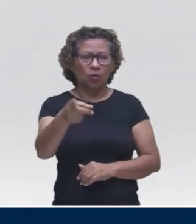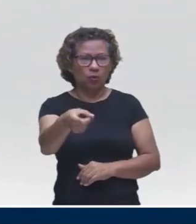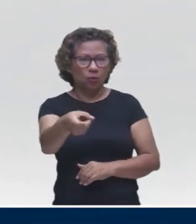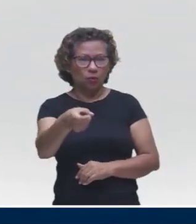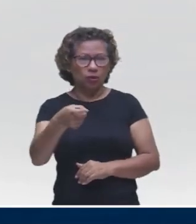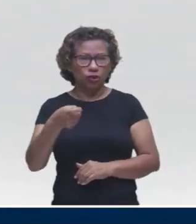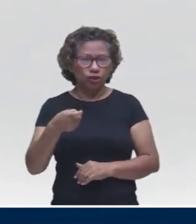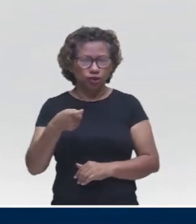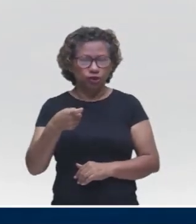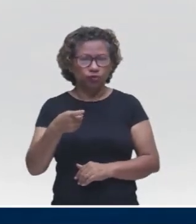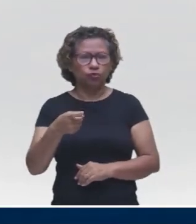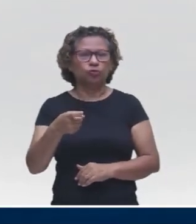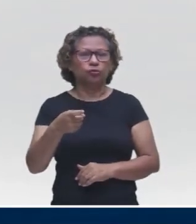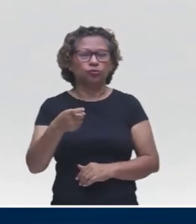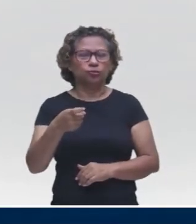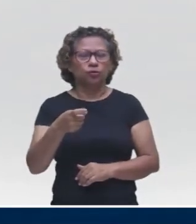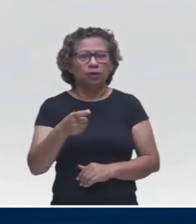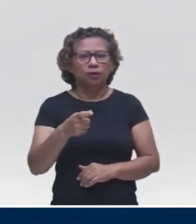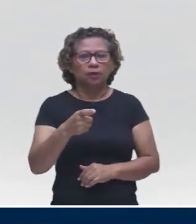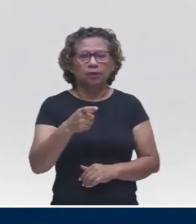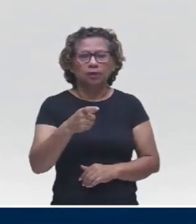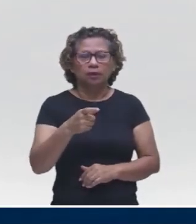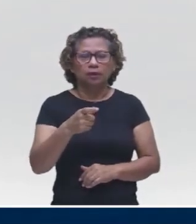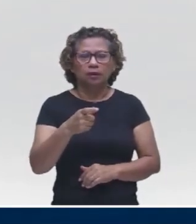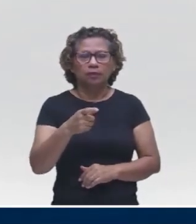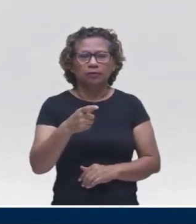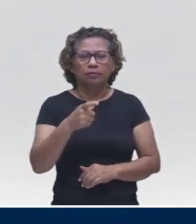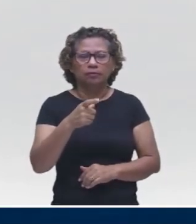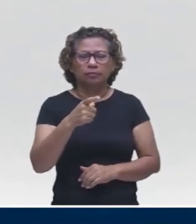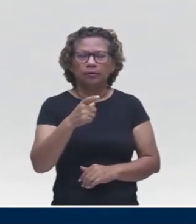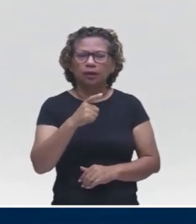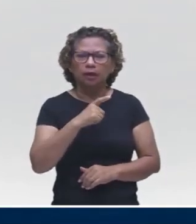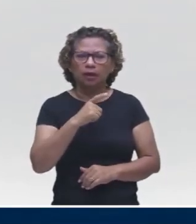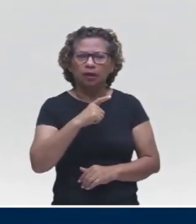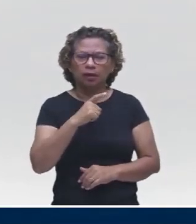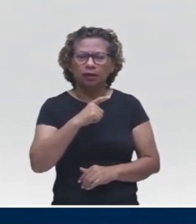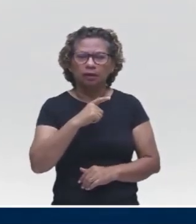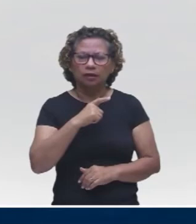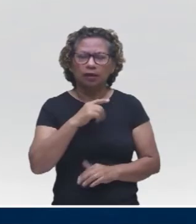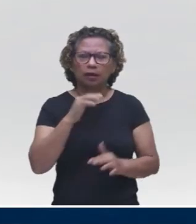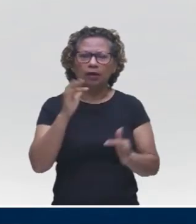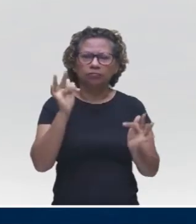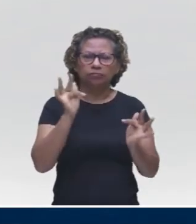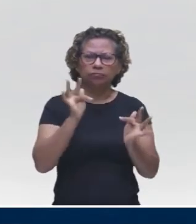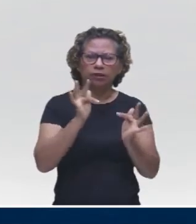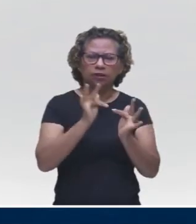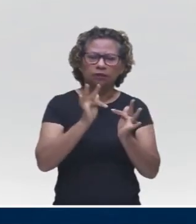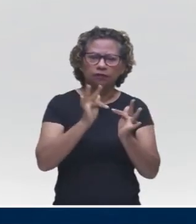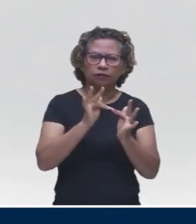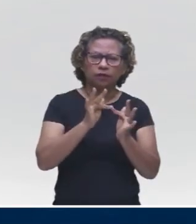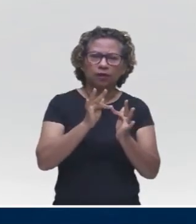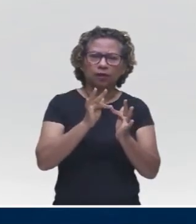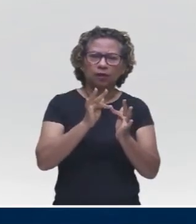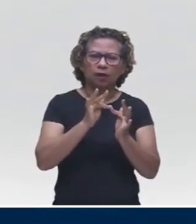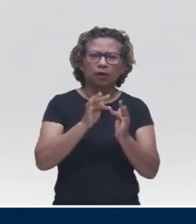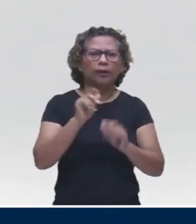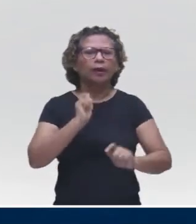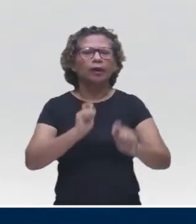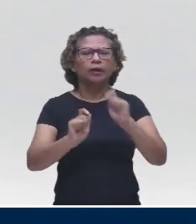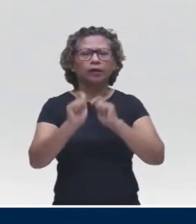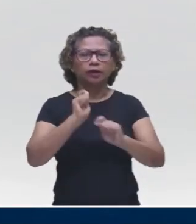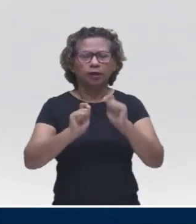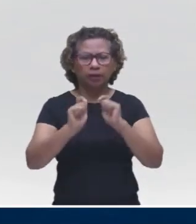que pertence ao domínio da função, de modo que a f